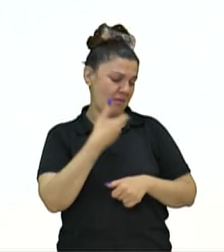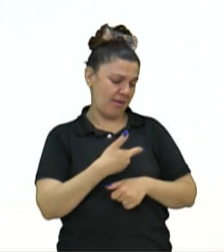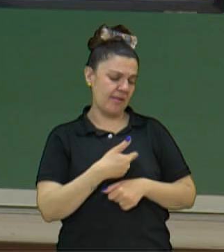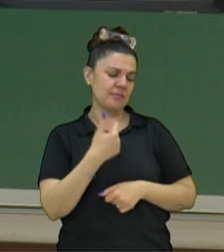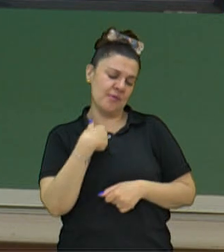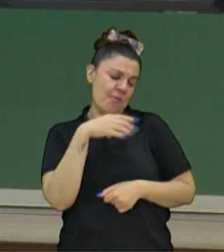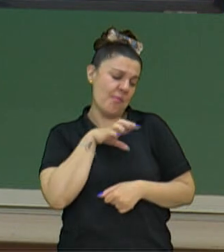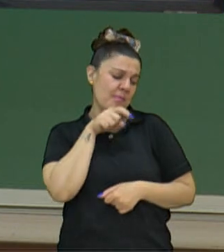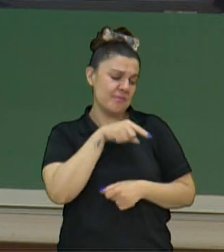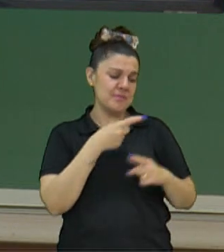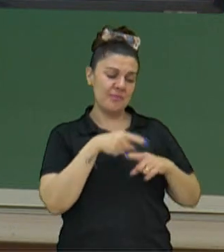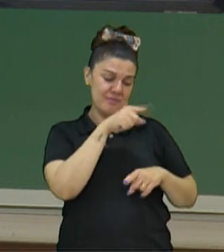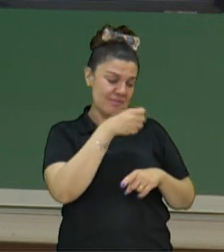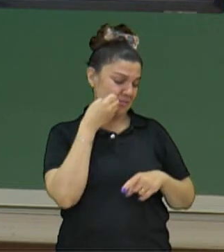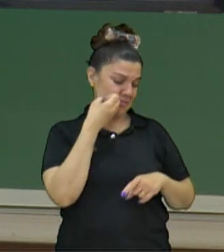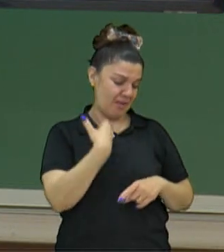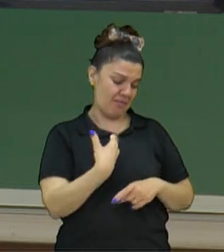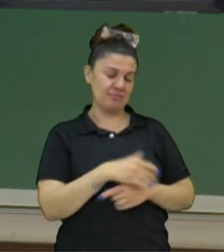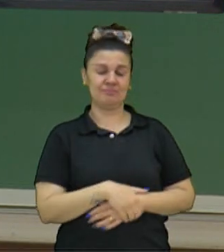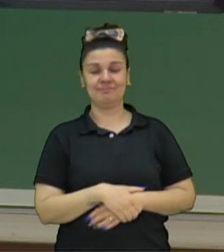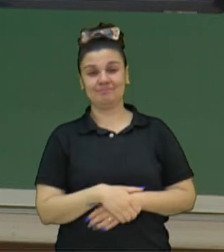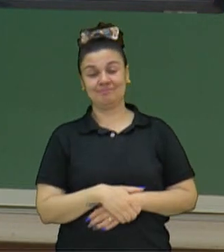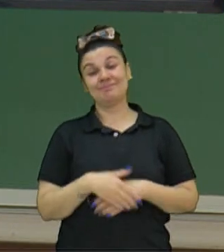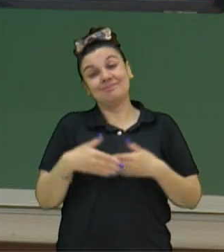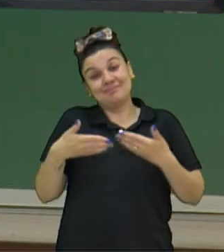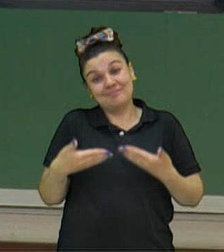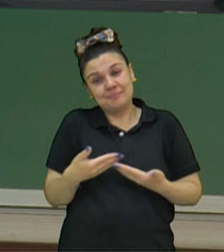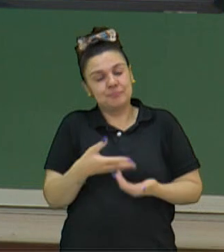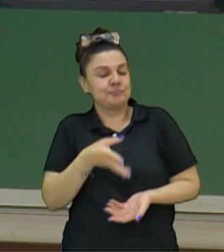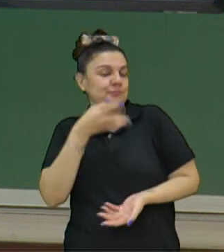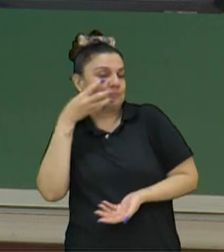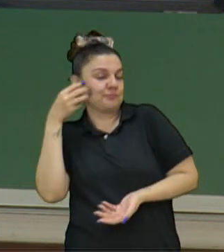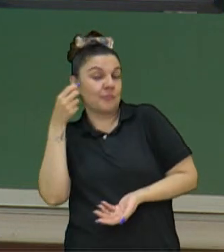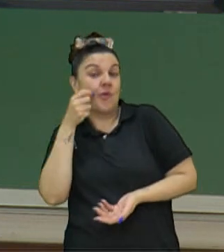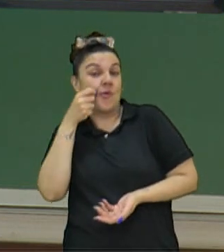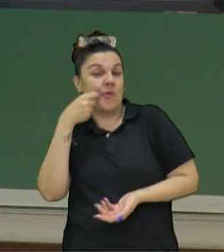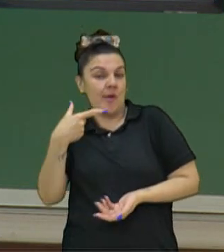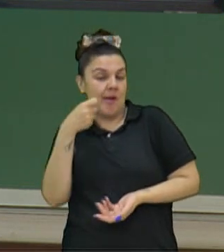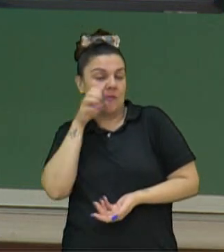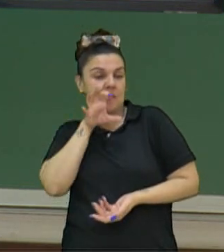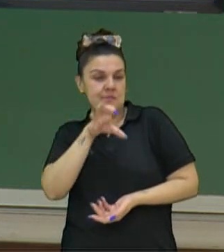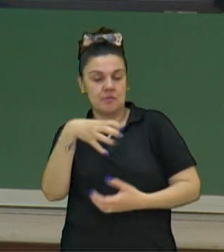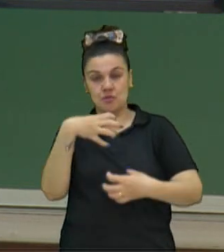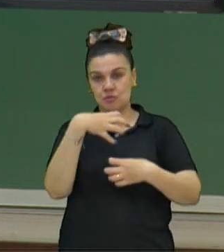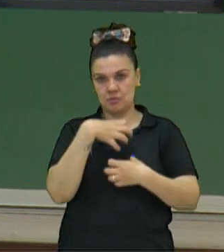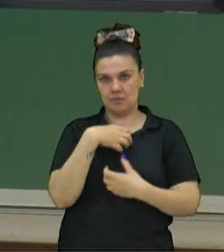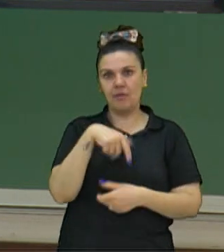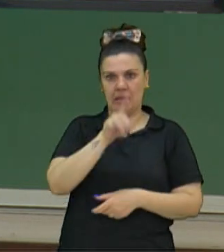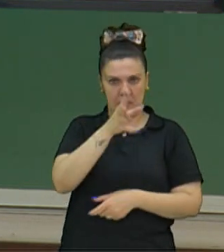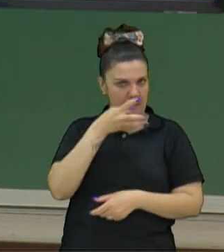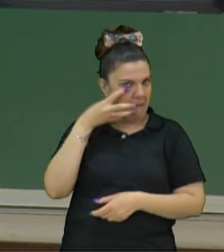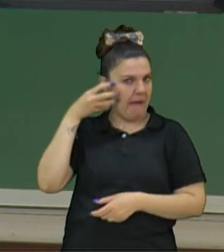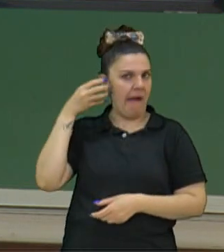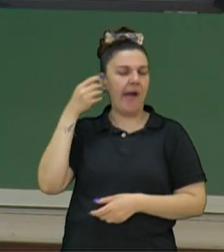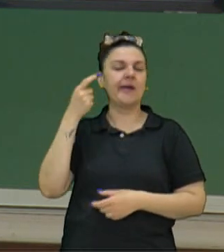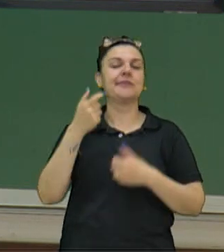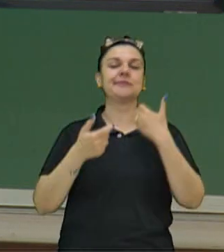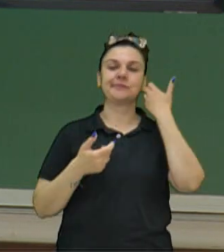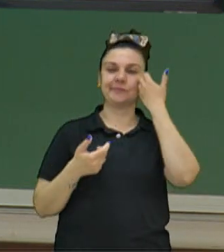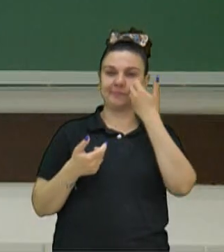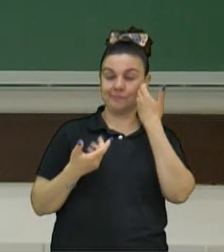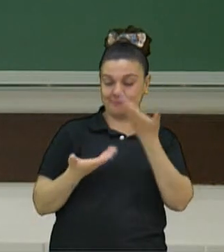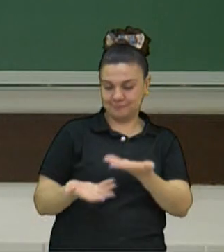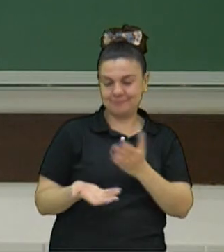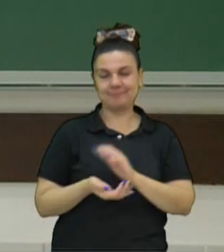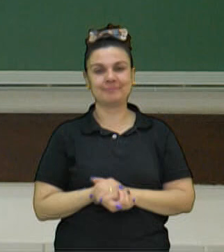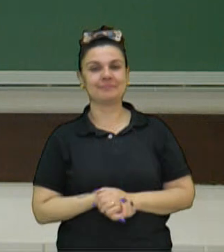eu te amo por causa disso, né? Então é o gato, não adianta, o bichinho ele tem as maneiras dele, ainda mais o Garfield que é todo cheio de